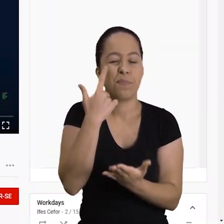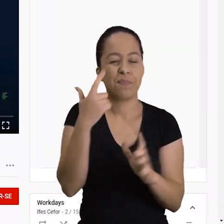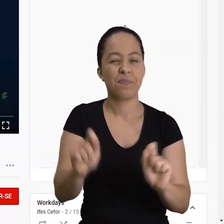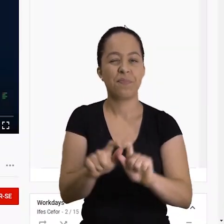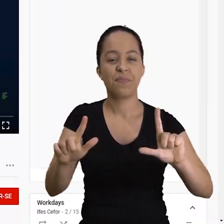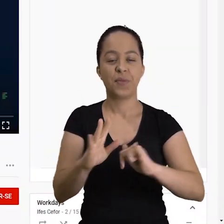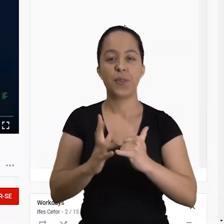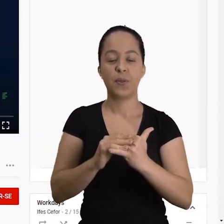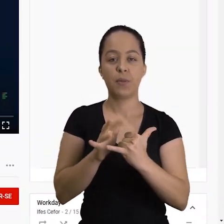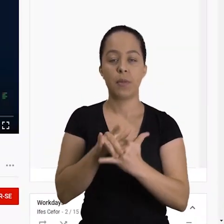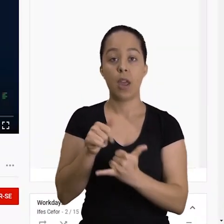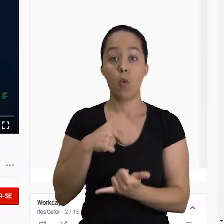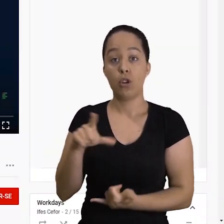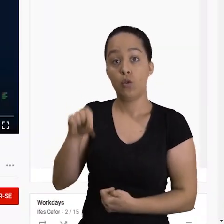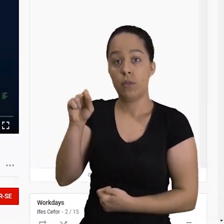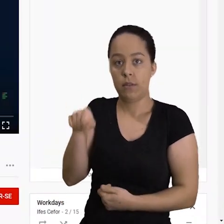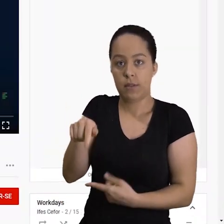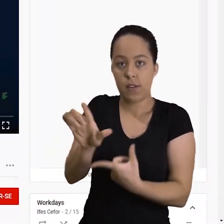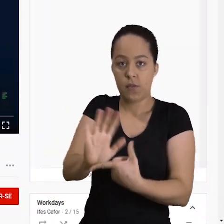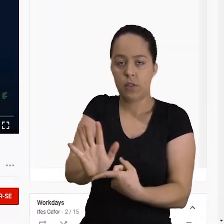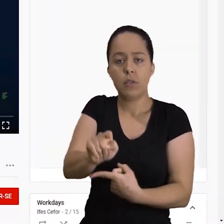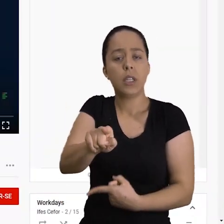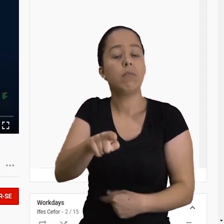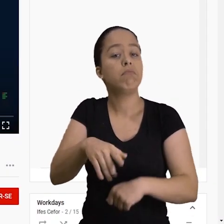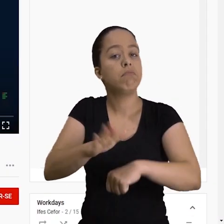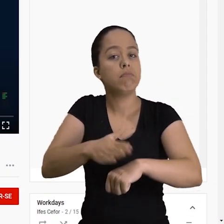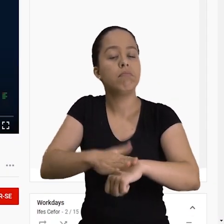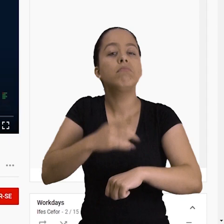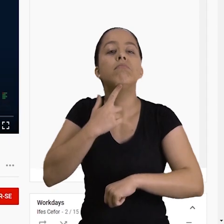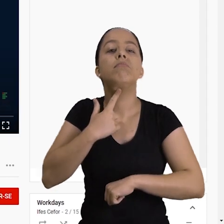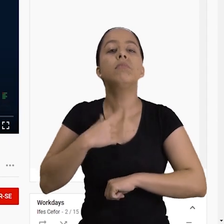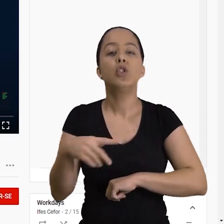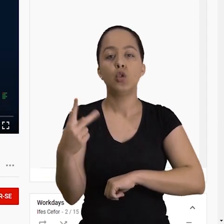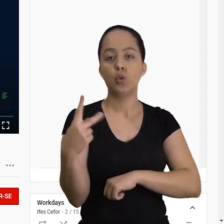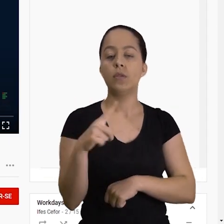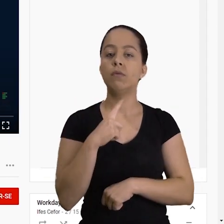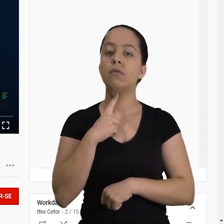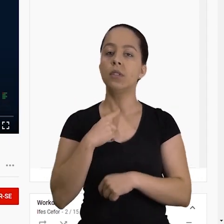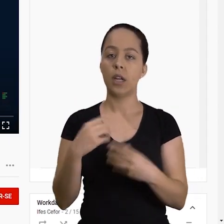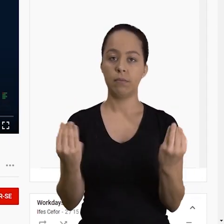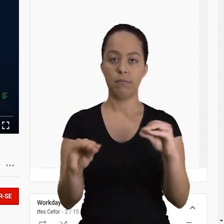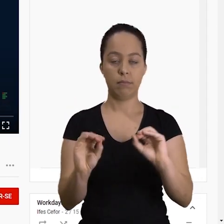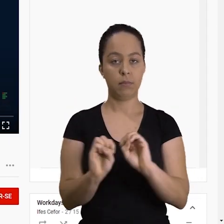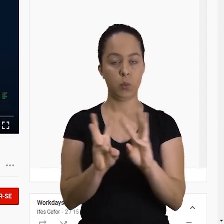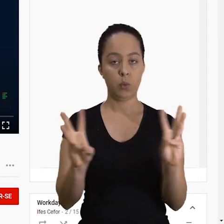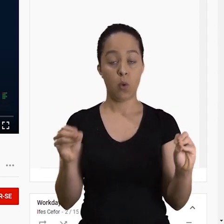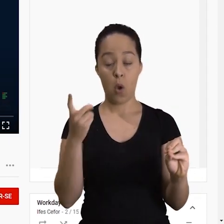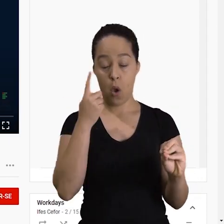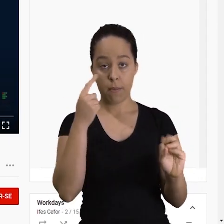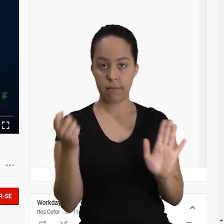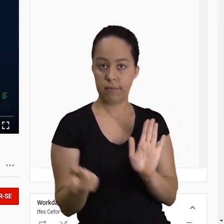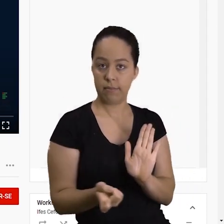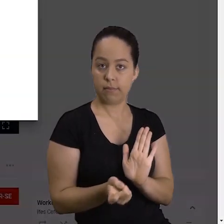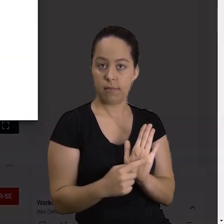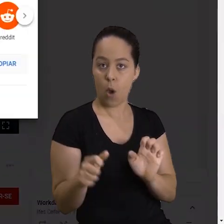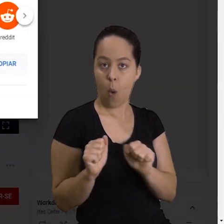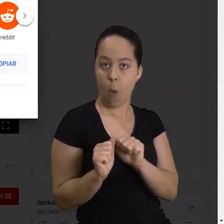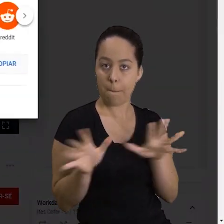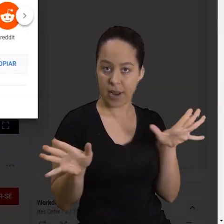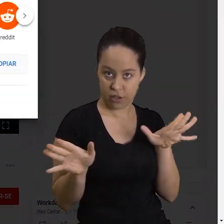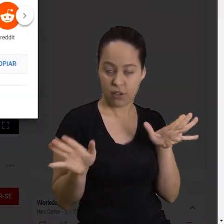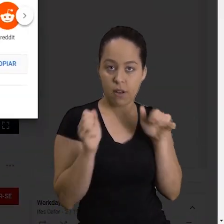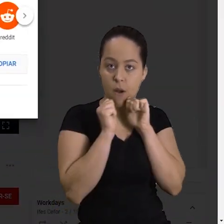eu selecionei este vídeo, você vai selecionar o vídeo que você quer colocar na sua sala do Moodle, vem em compartilhar,